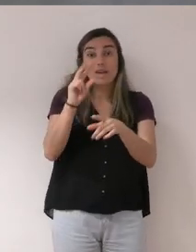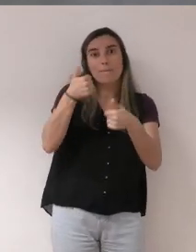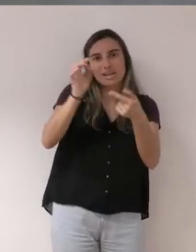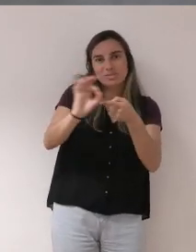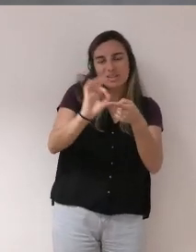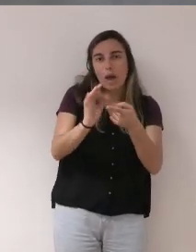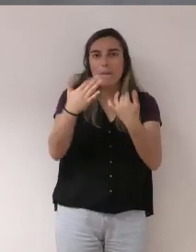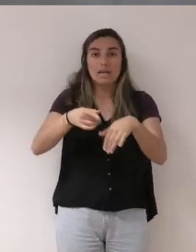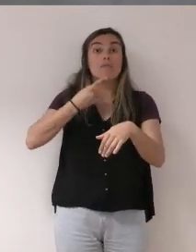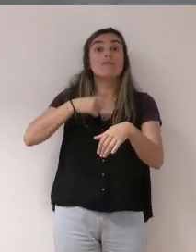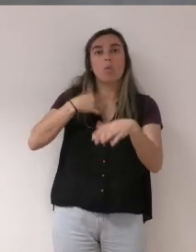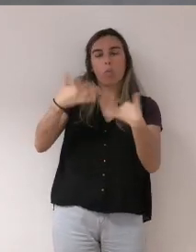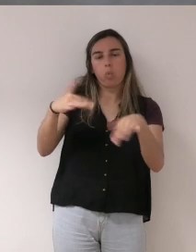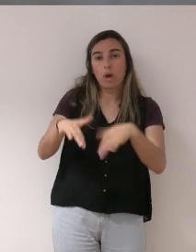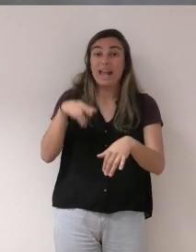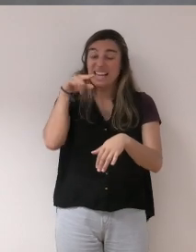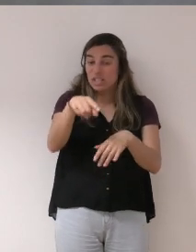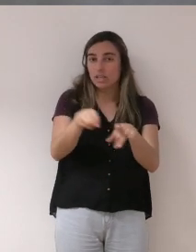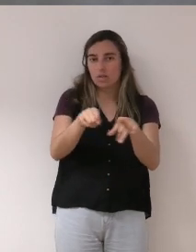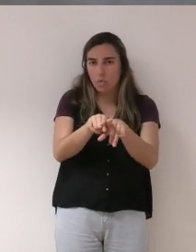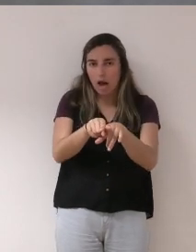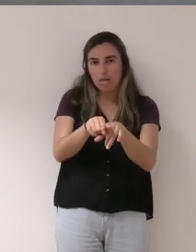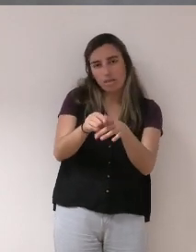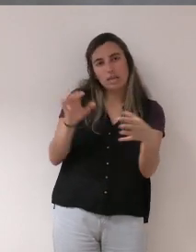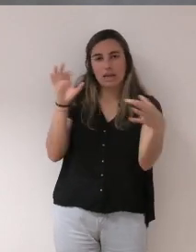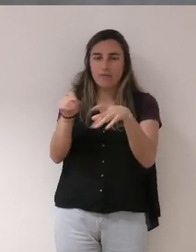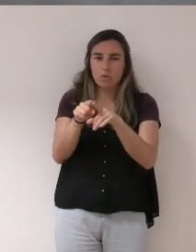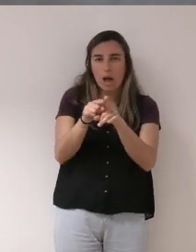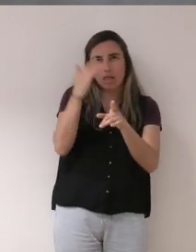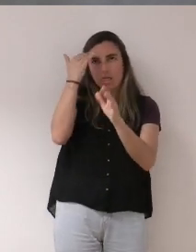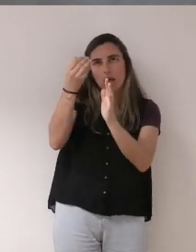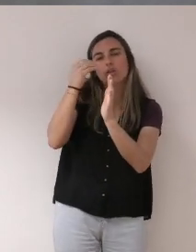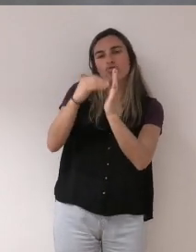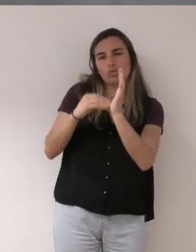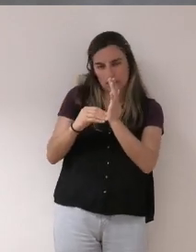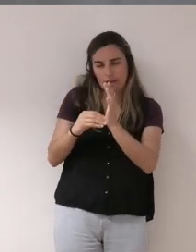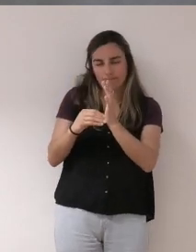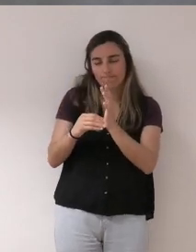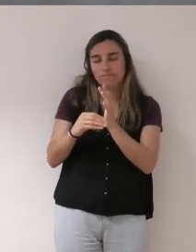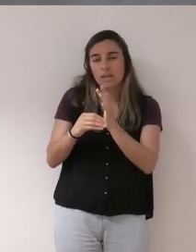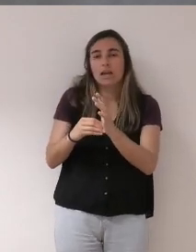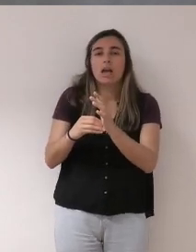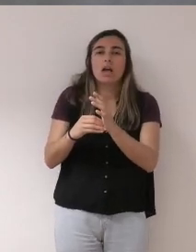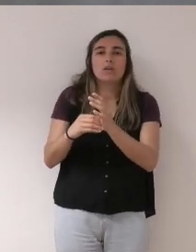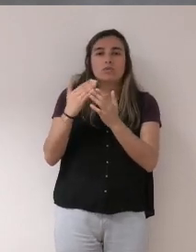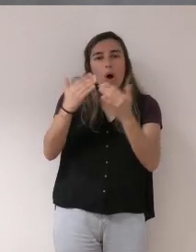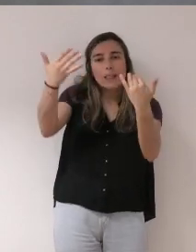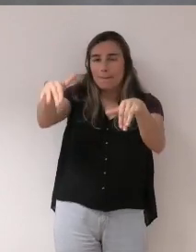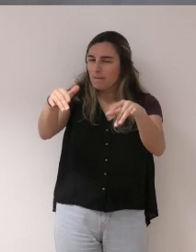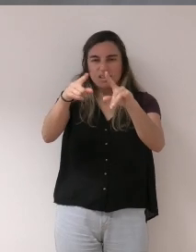viciadas. Este palimpsesto é fundador da ideia de escrita e de produção imagética. Mais do que as margens do